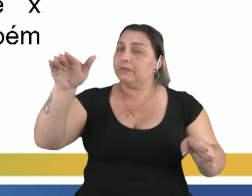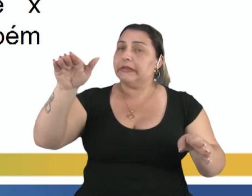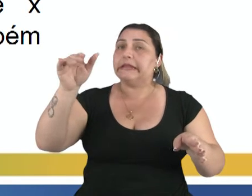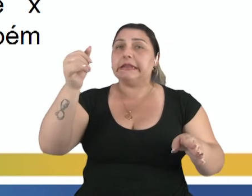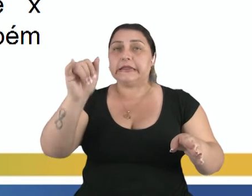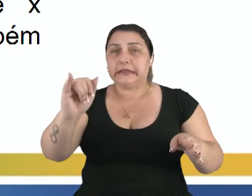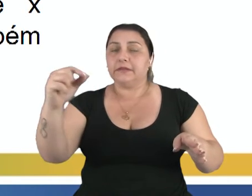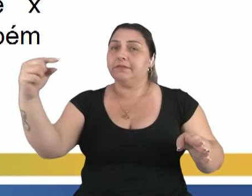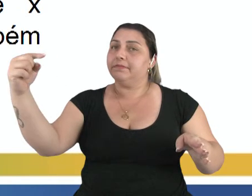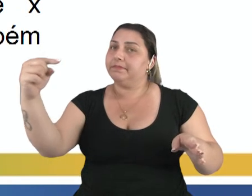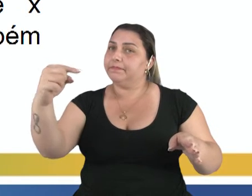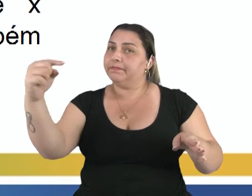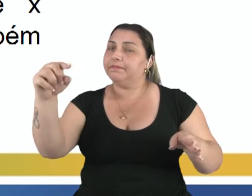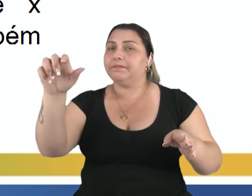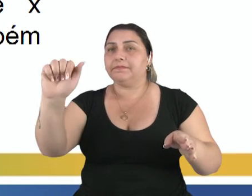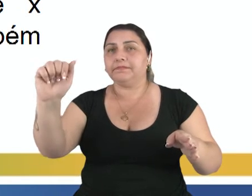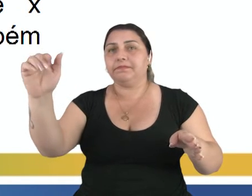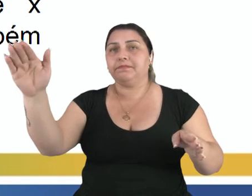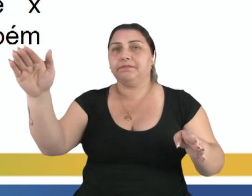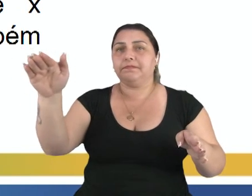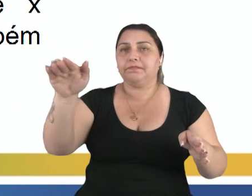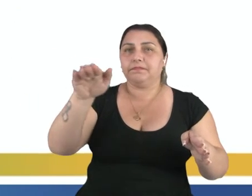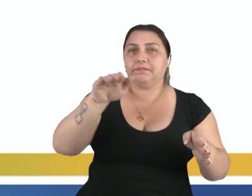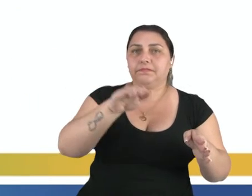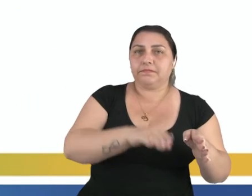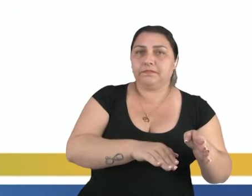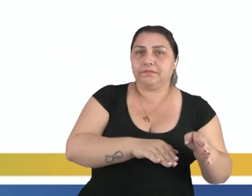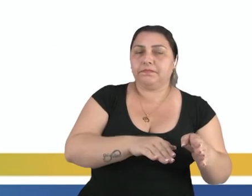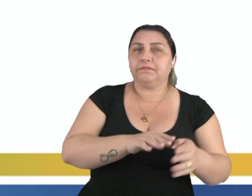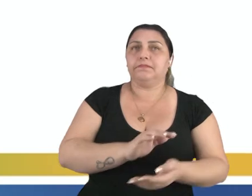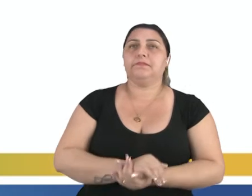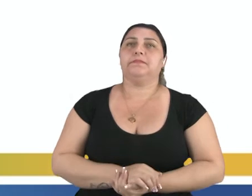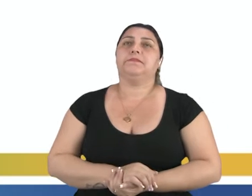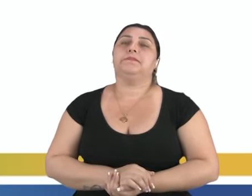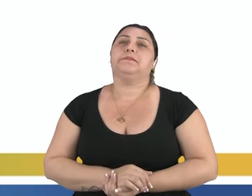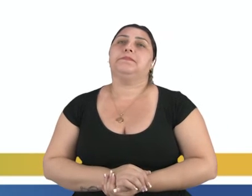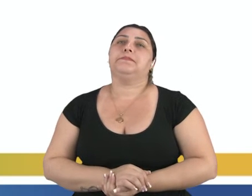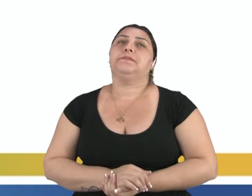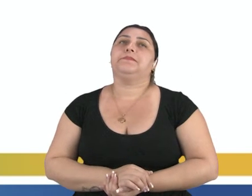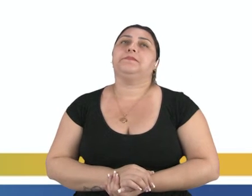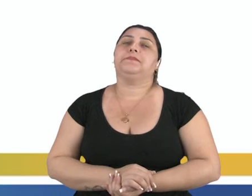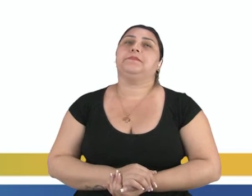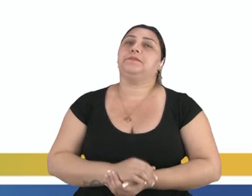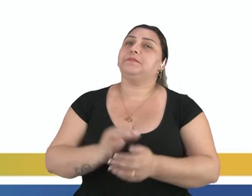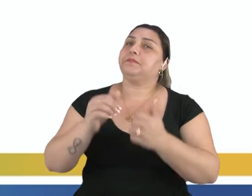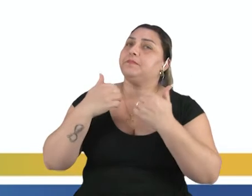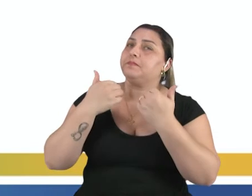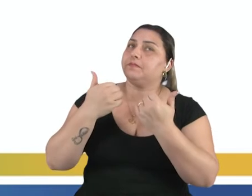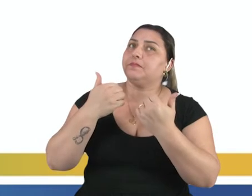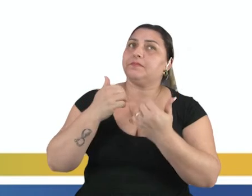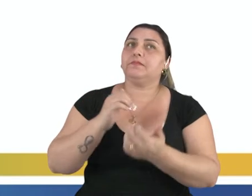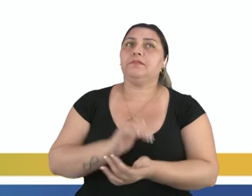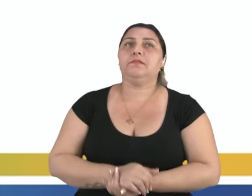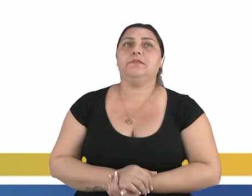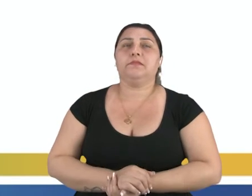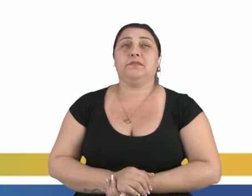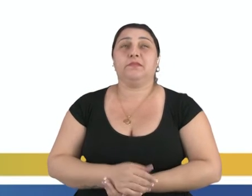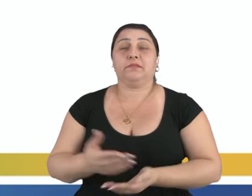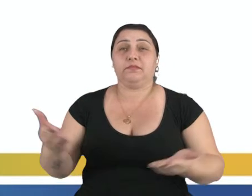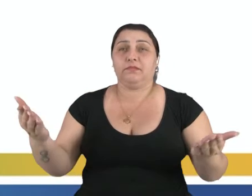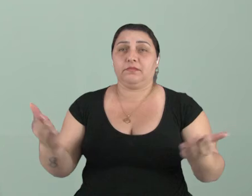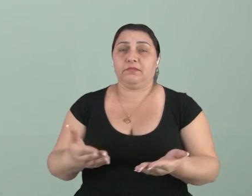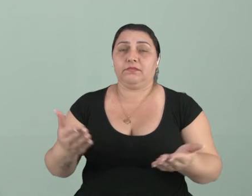nossa função será decrescente. Tudo bem? Então, olha só, agora nós vamos ao primeiro exercitando de hoje para que